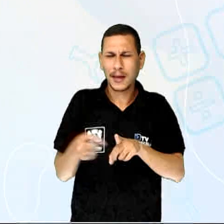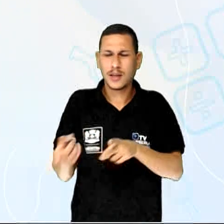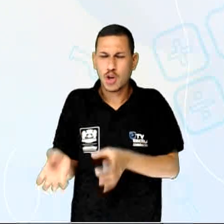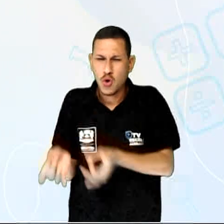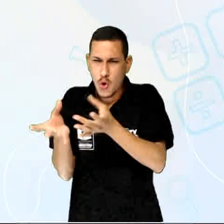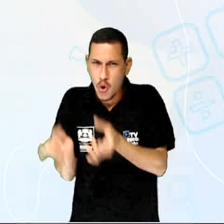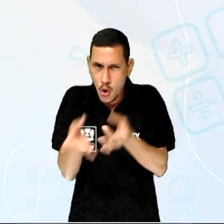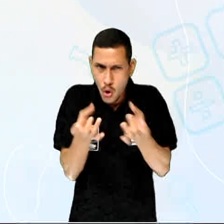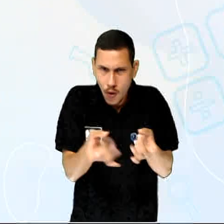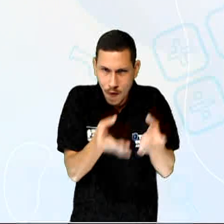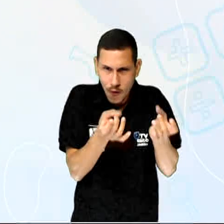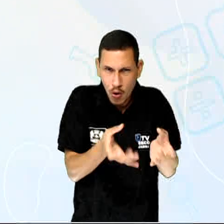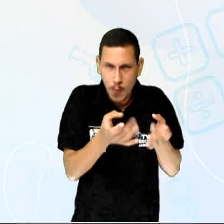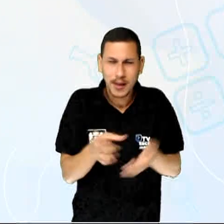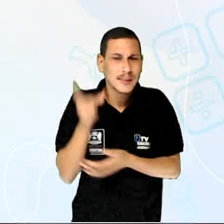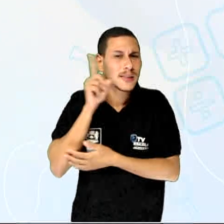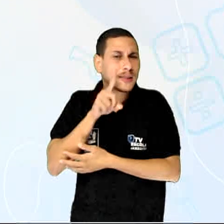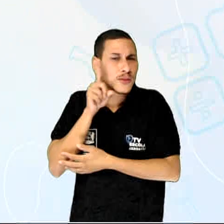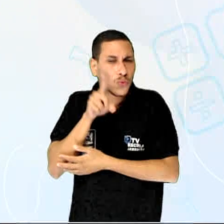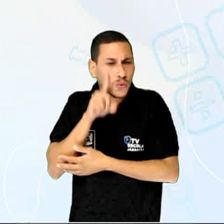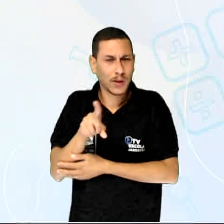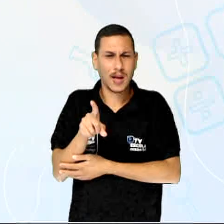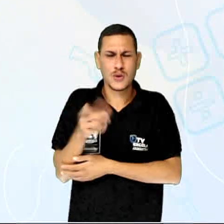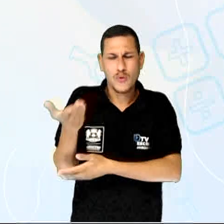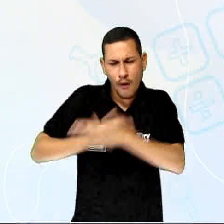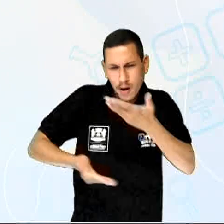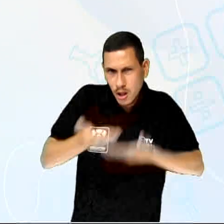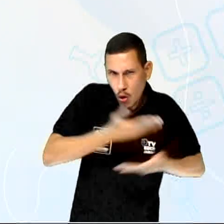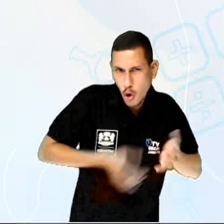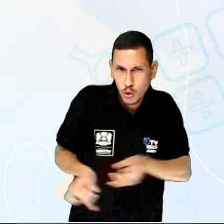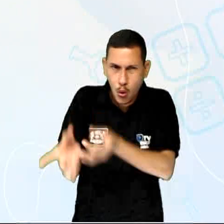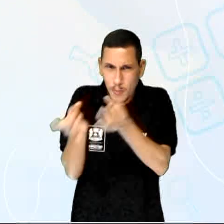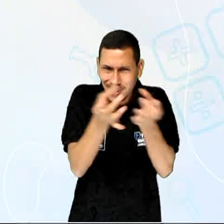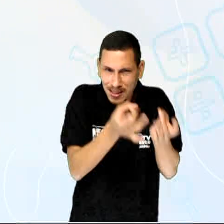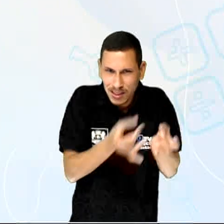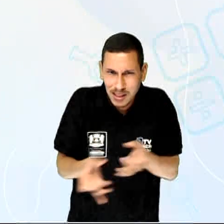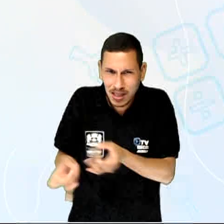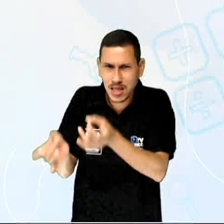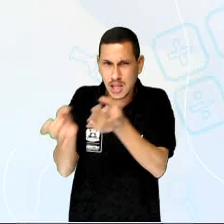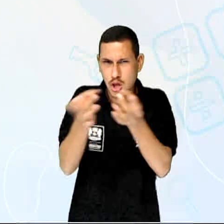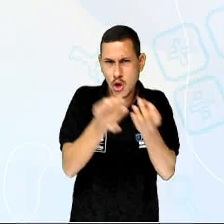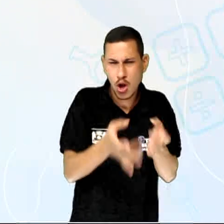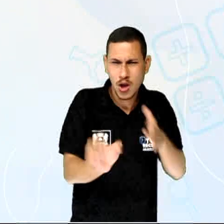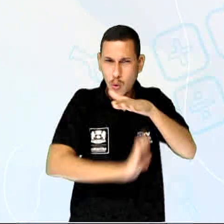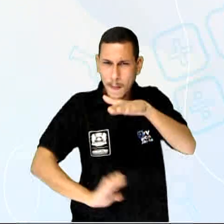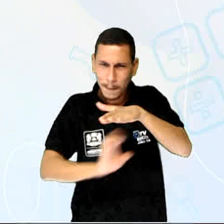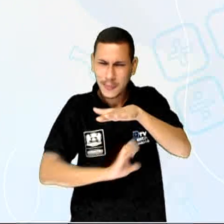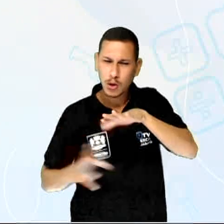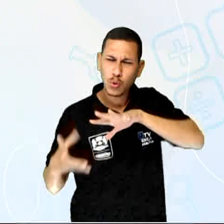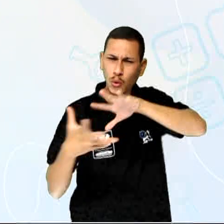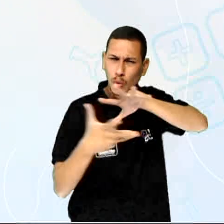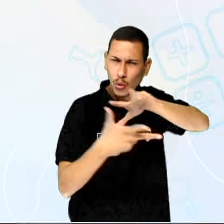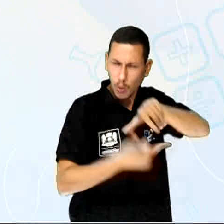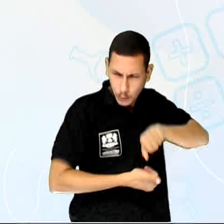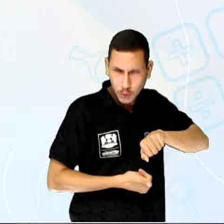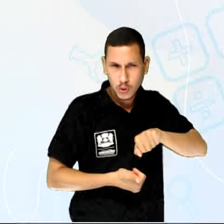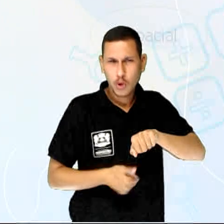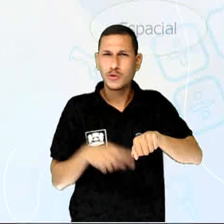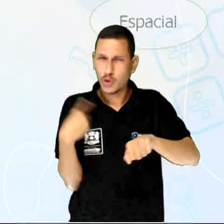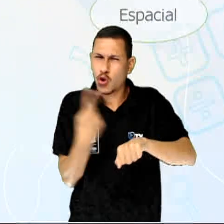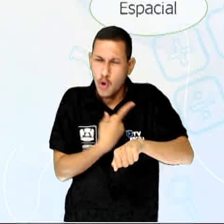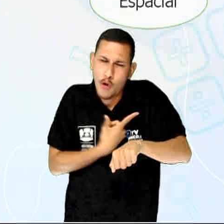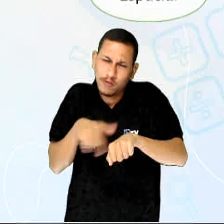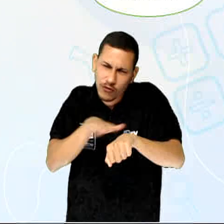Não é à toa que os Estados Unidos têm relações comerciais com suas multinacionais no mundo todo, e daqui a pouco nós vamos falar um pouco